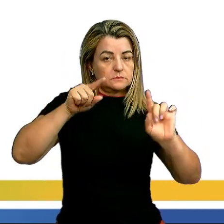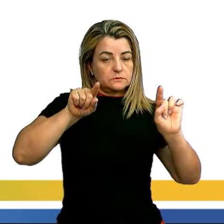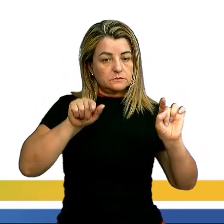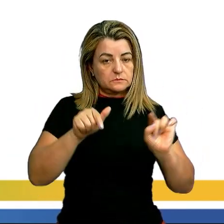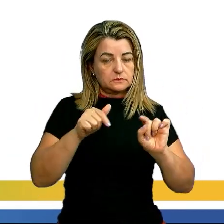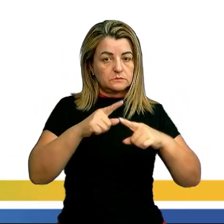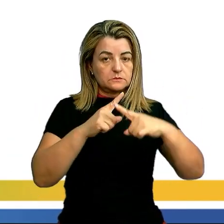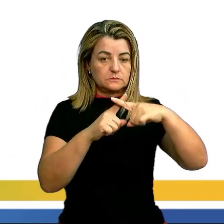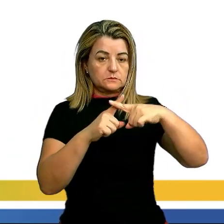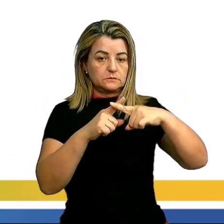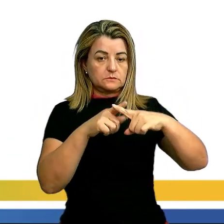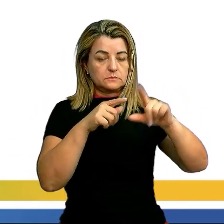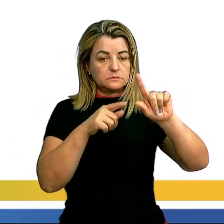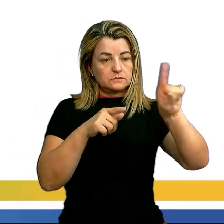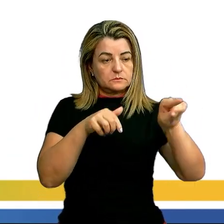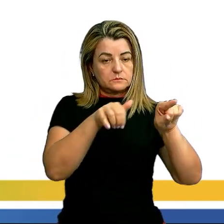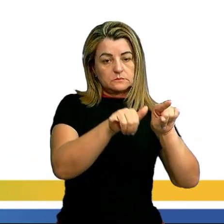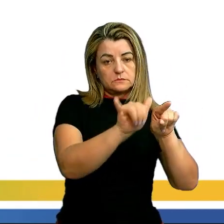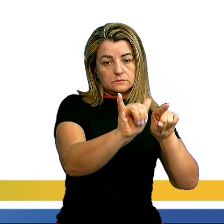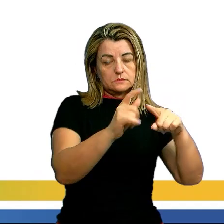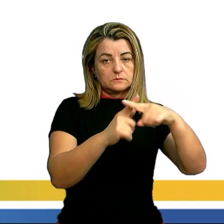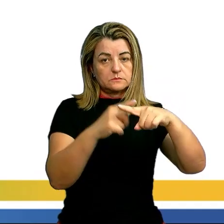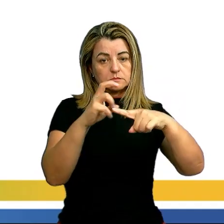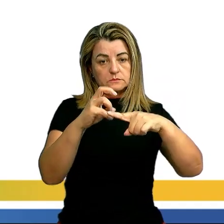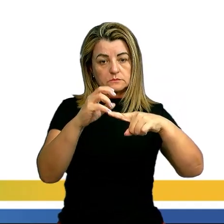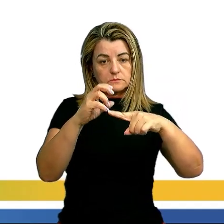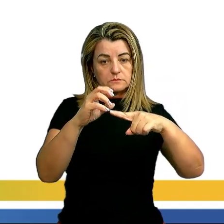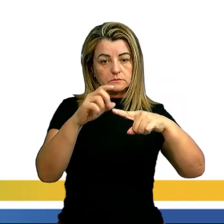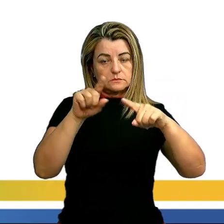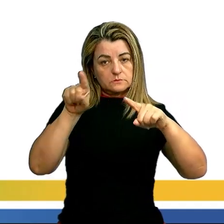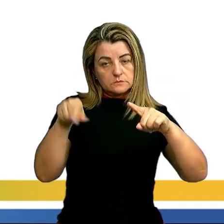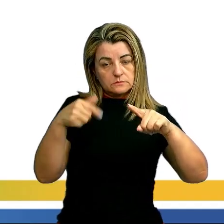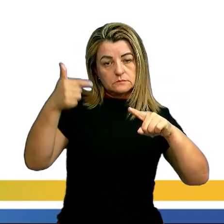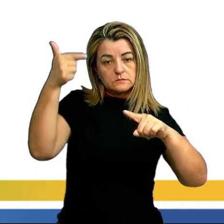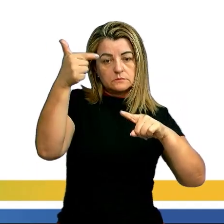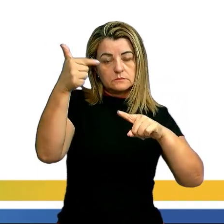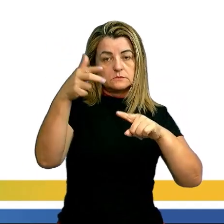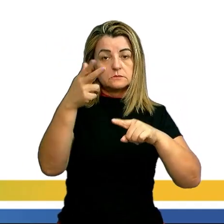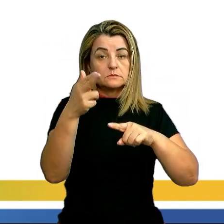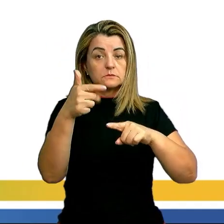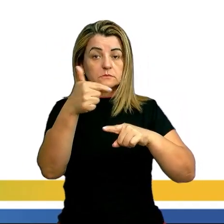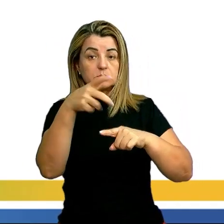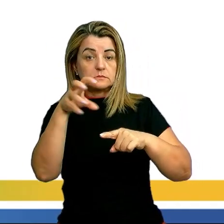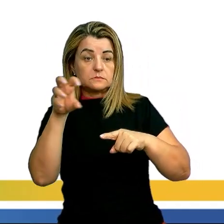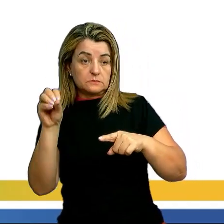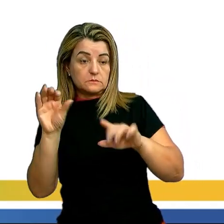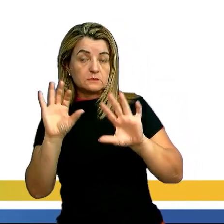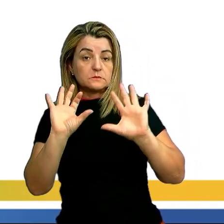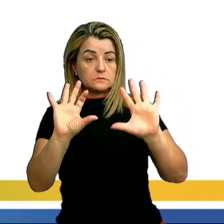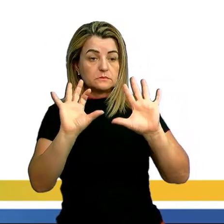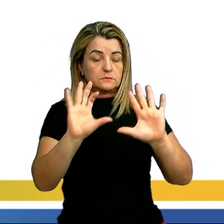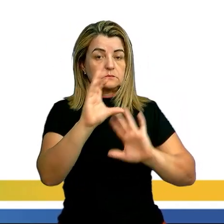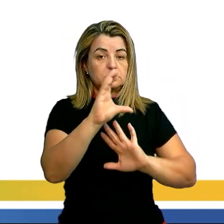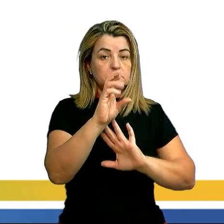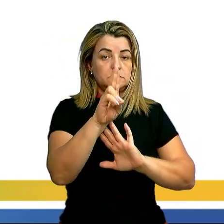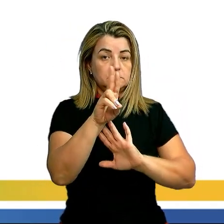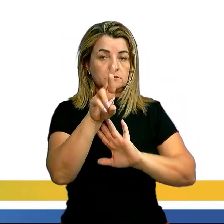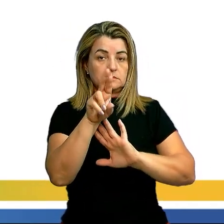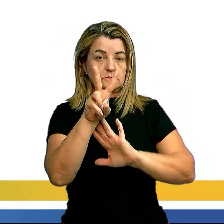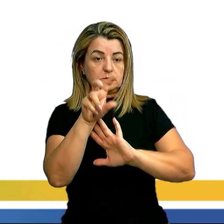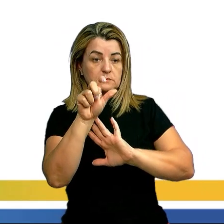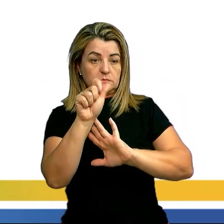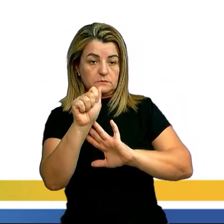mais 5 elevado ao quadrado igual a 100. Assim, a curva é uma circunferência de